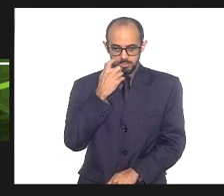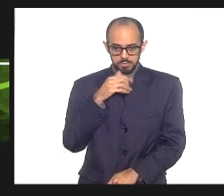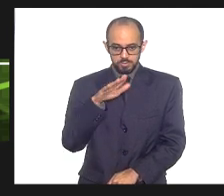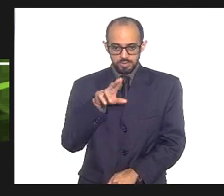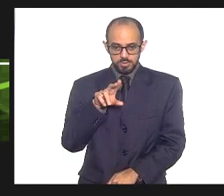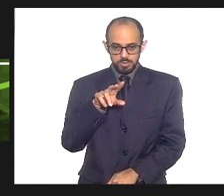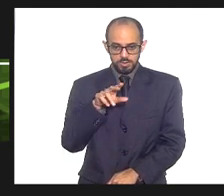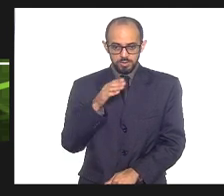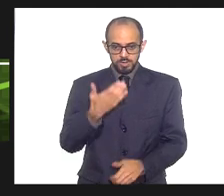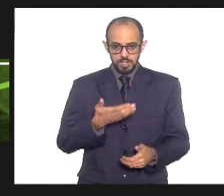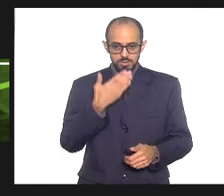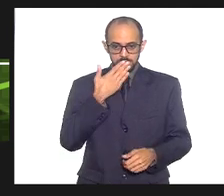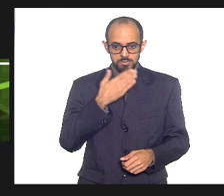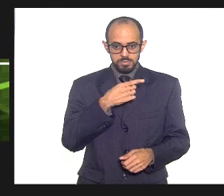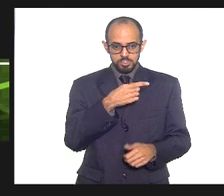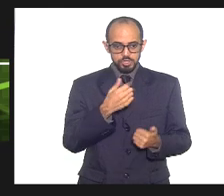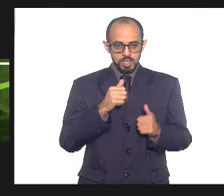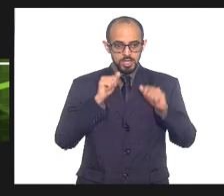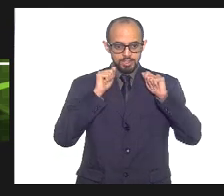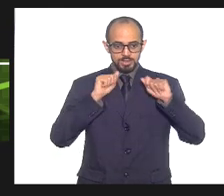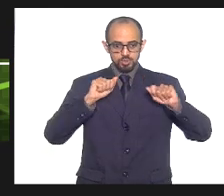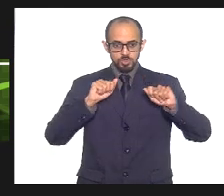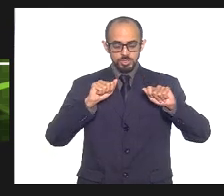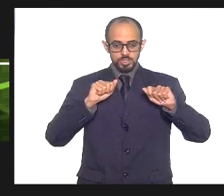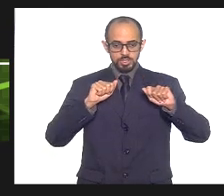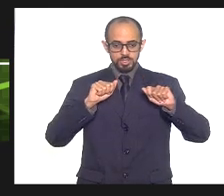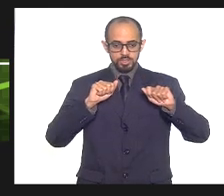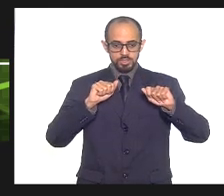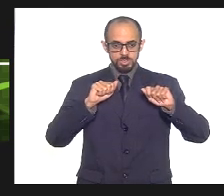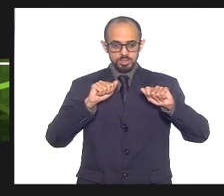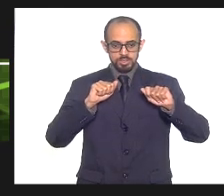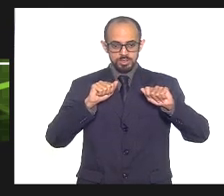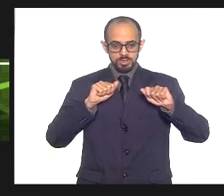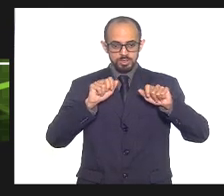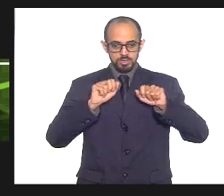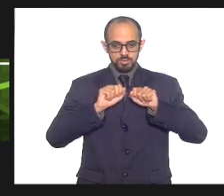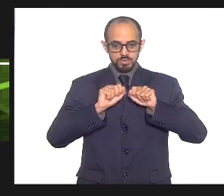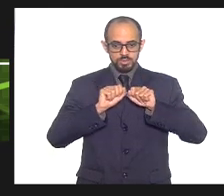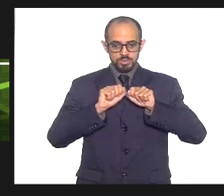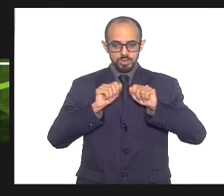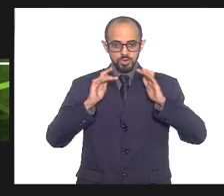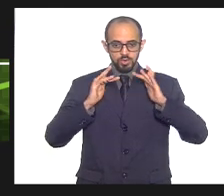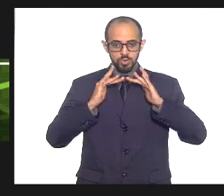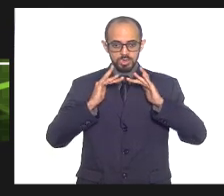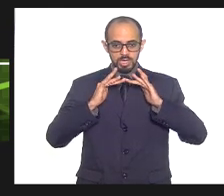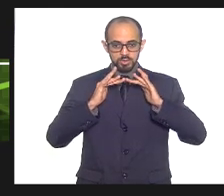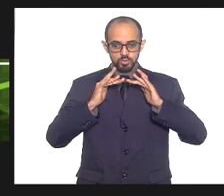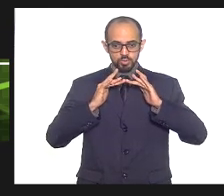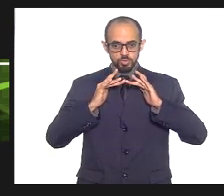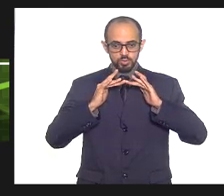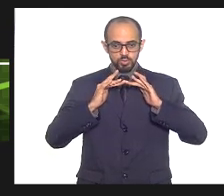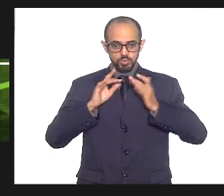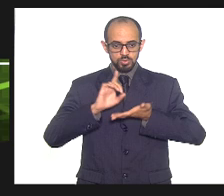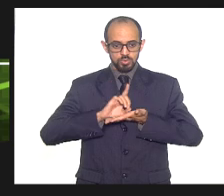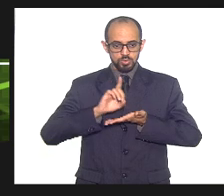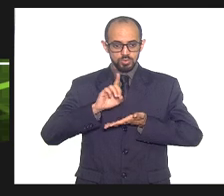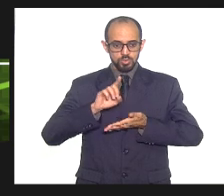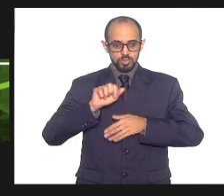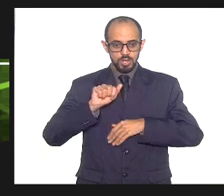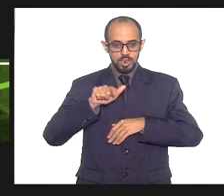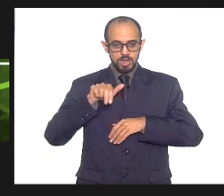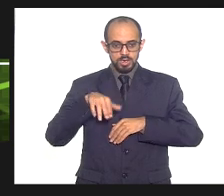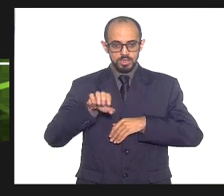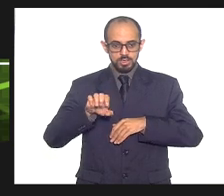um minutinho. Queria pedir aqui a assessoria que faça contato com a doutora Aline